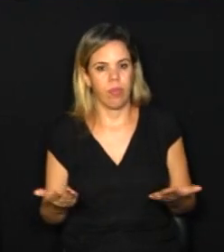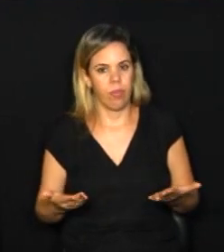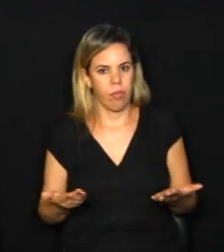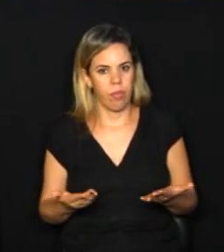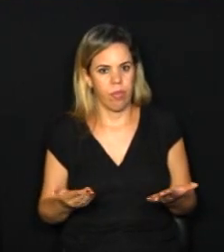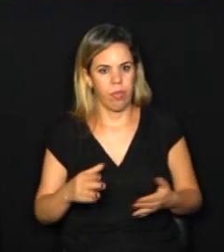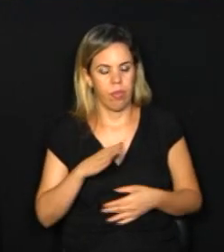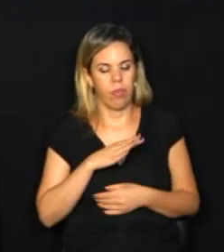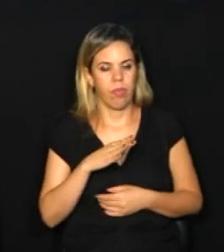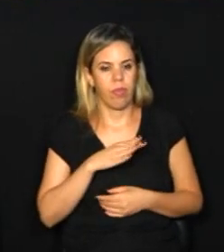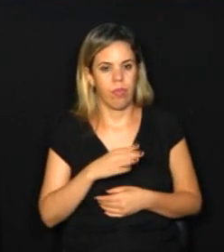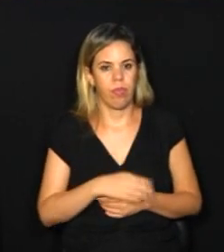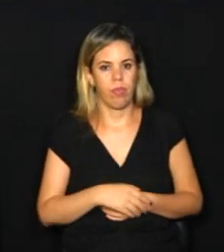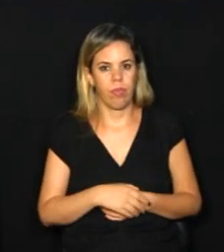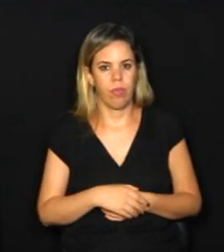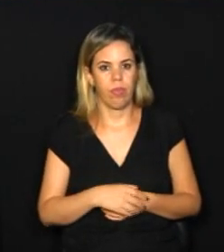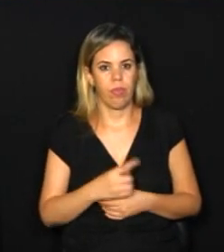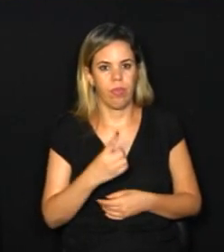da nossa cidade,